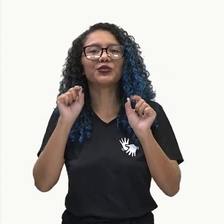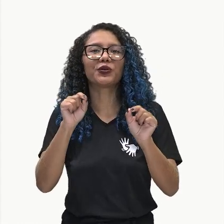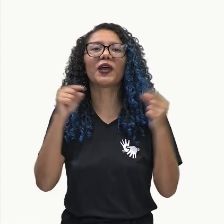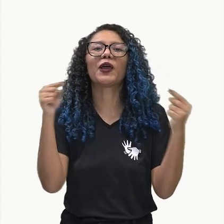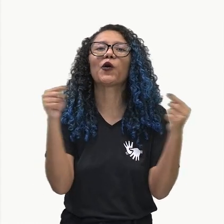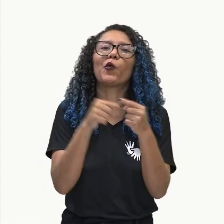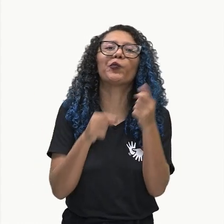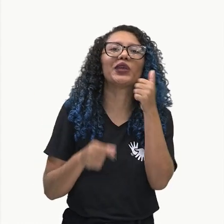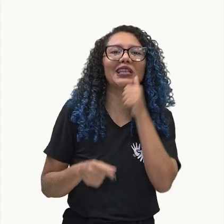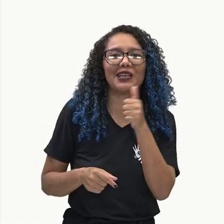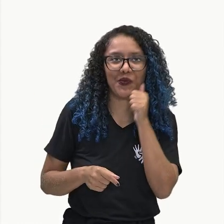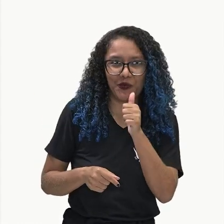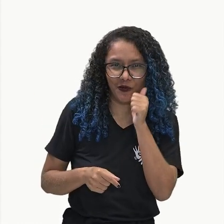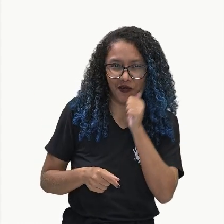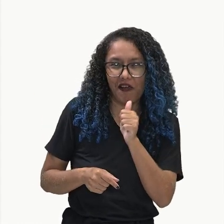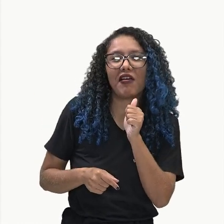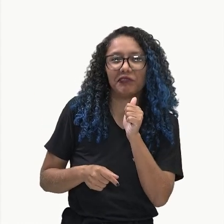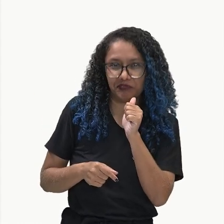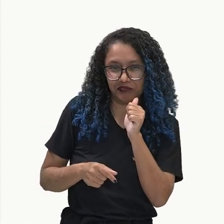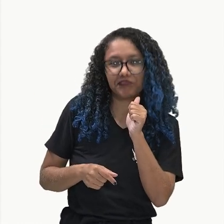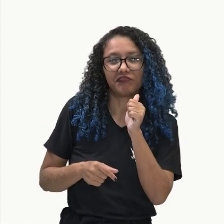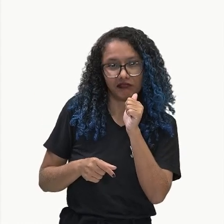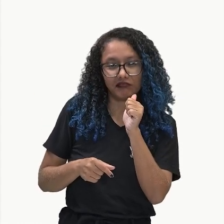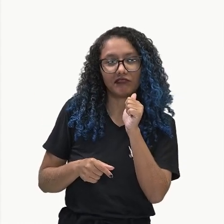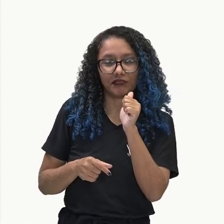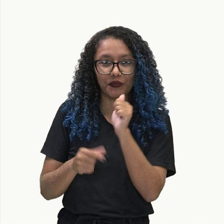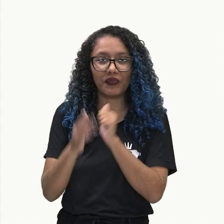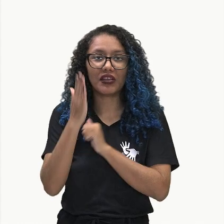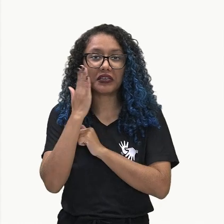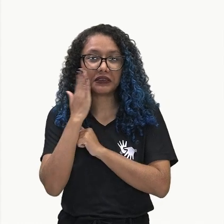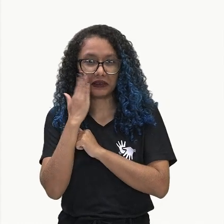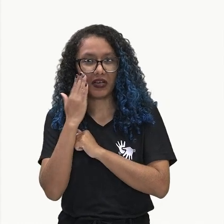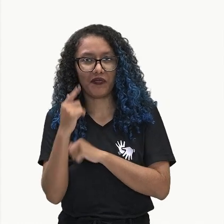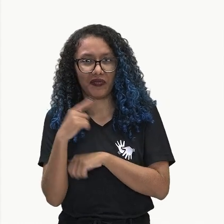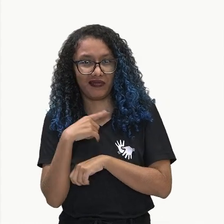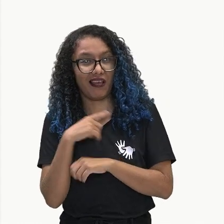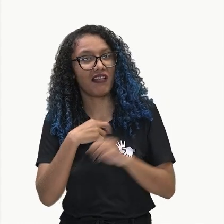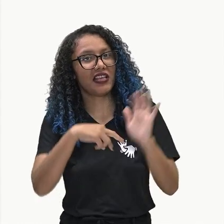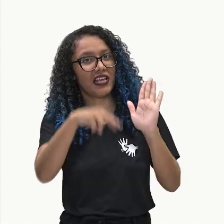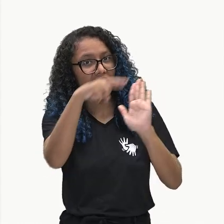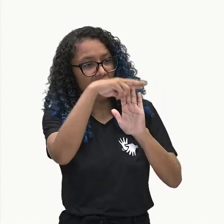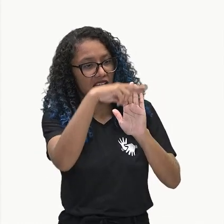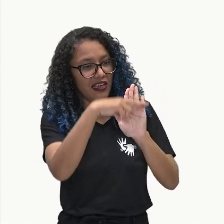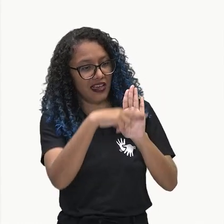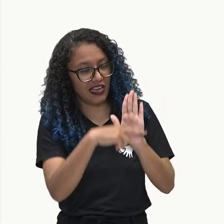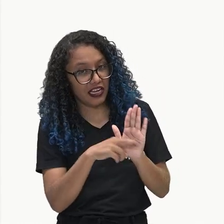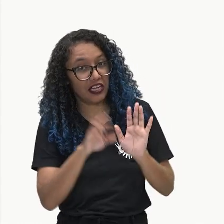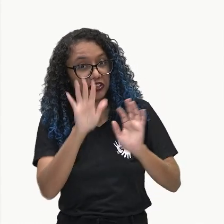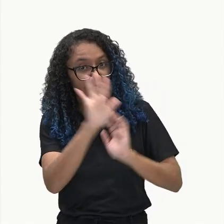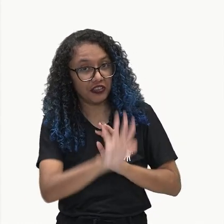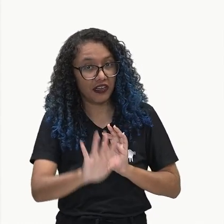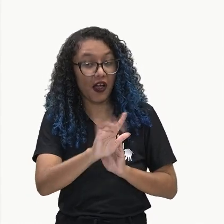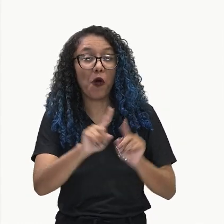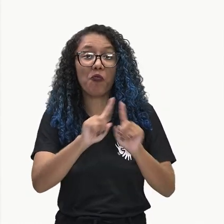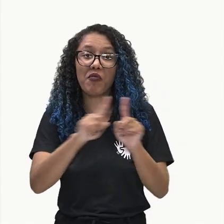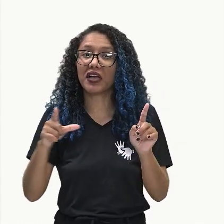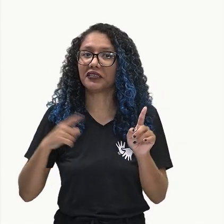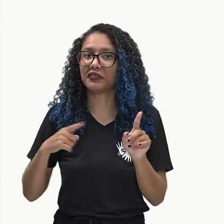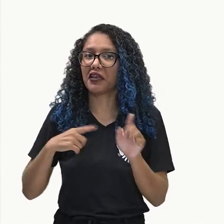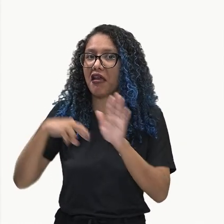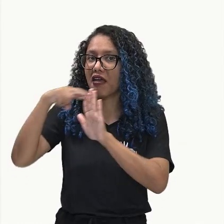como feminina. Sabemos que para sempre uma regra a gente encontra aí exceções.